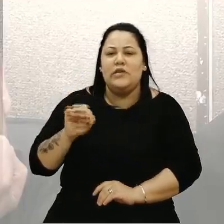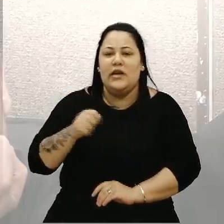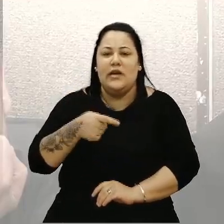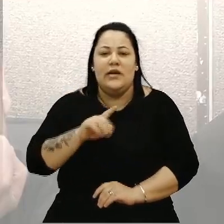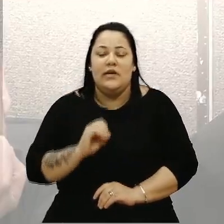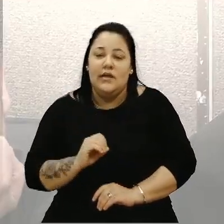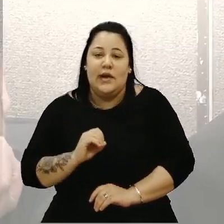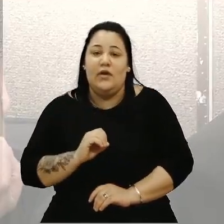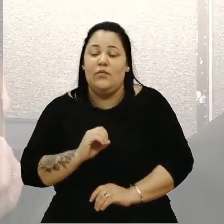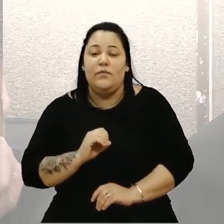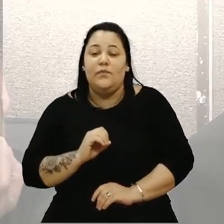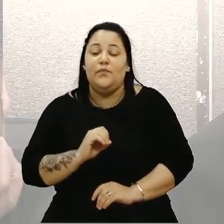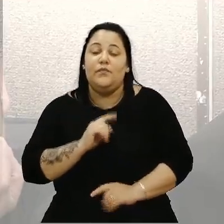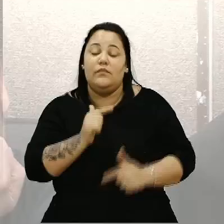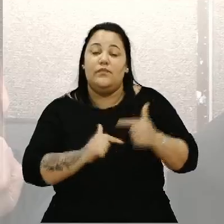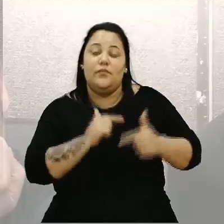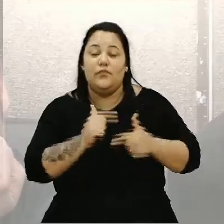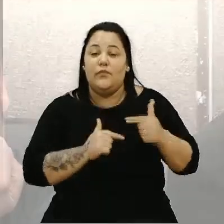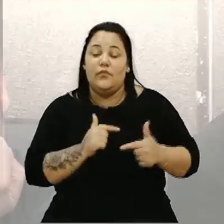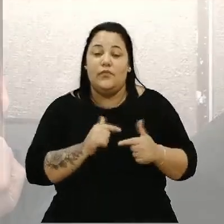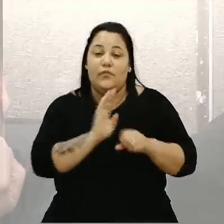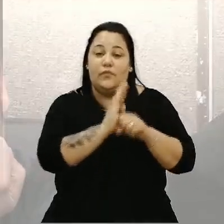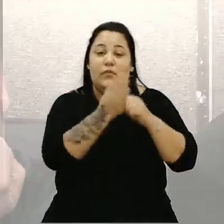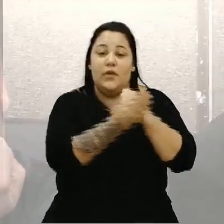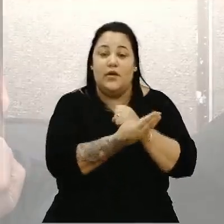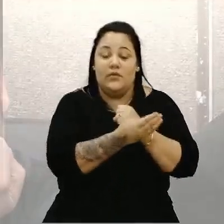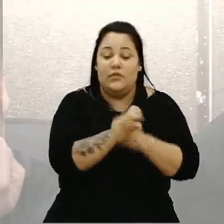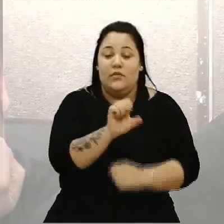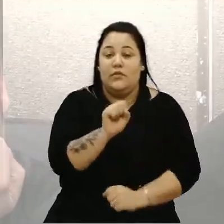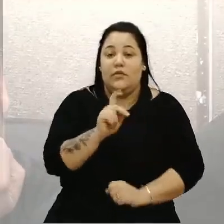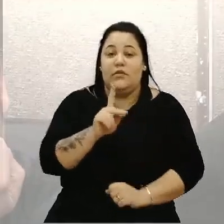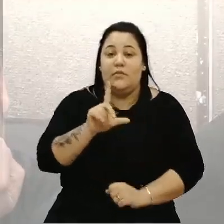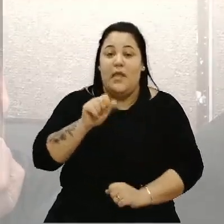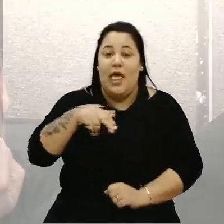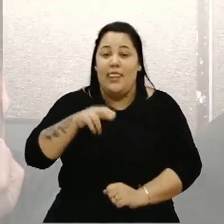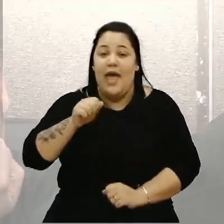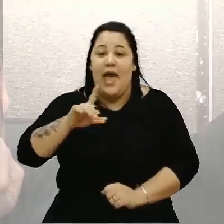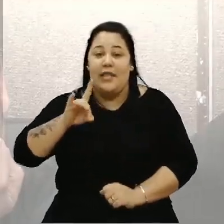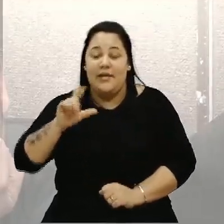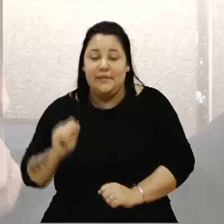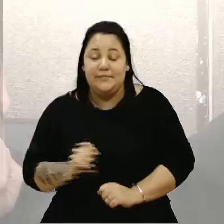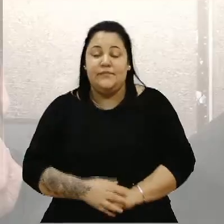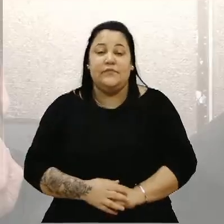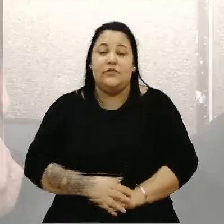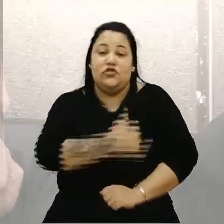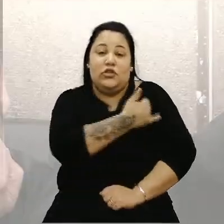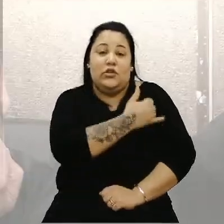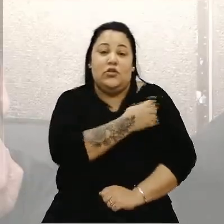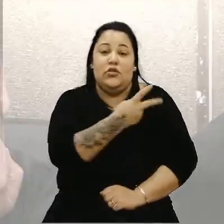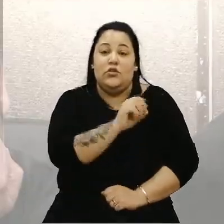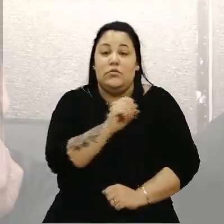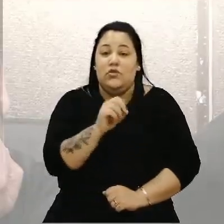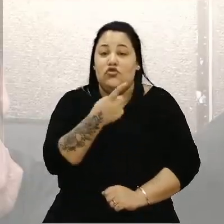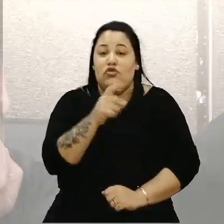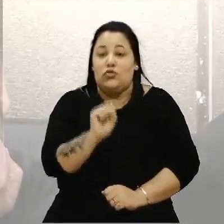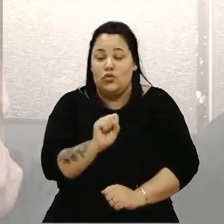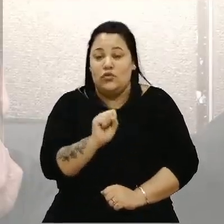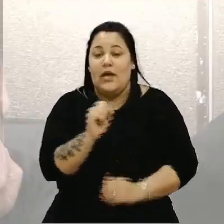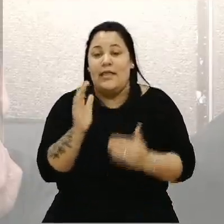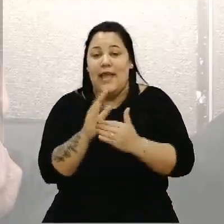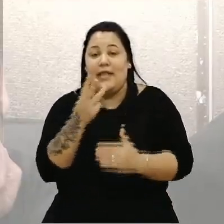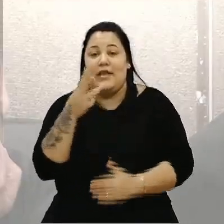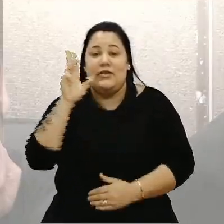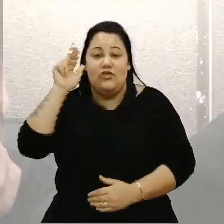Básica de Saúde do bairro Esplanada por 3 anos, de 8 de janeiro de 2018 a 3 de abril